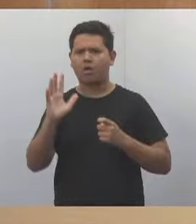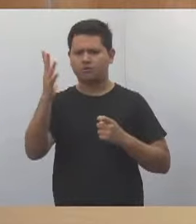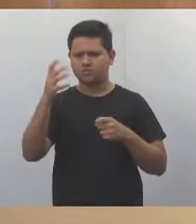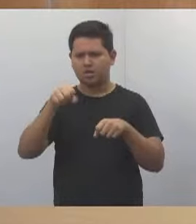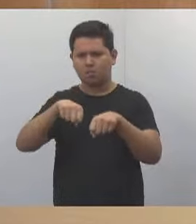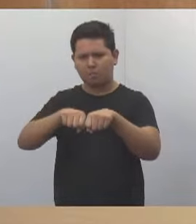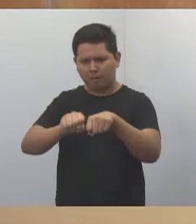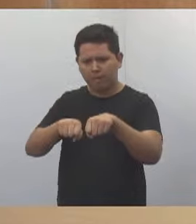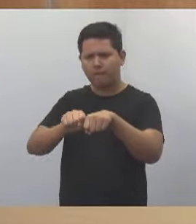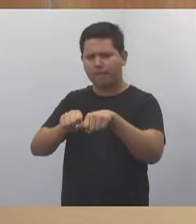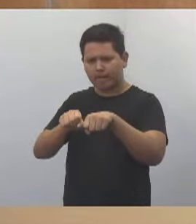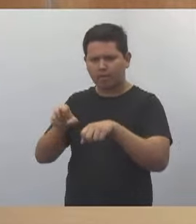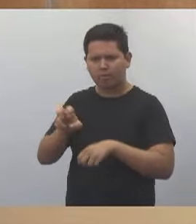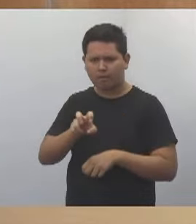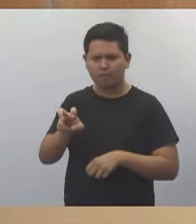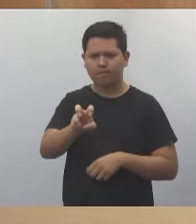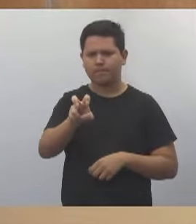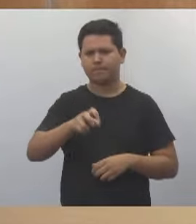utilizada.